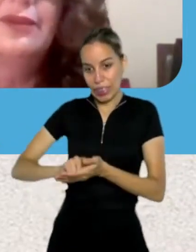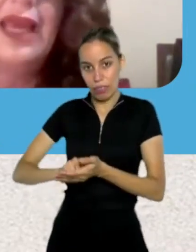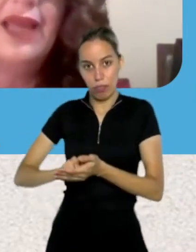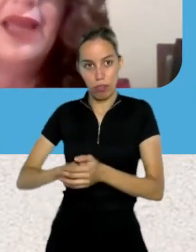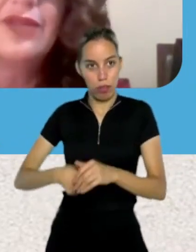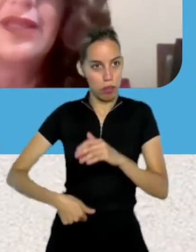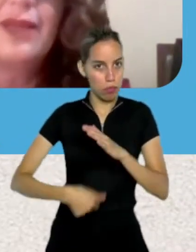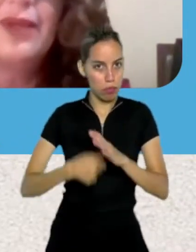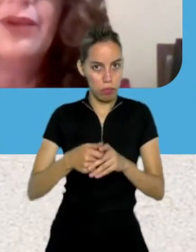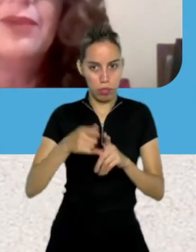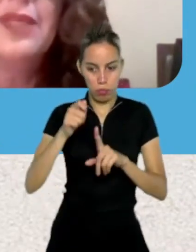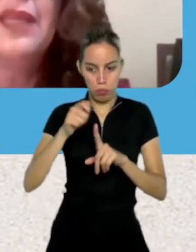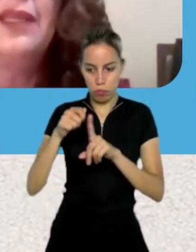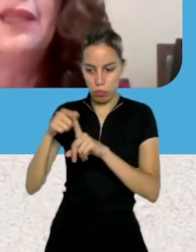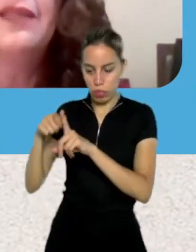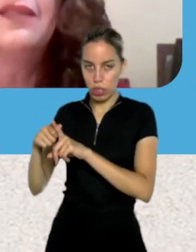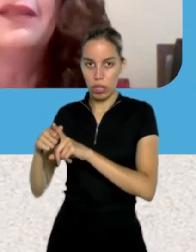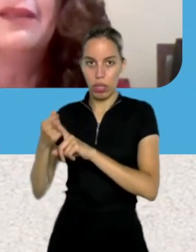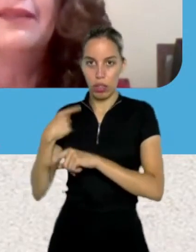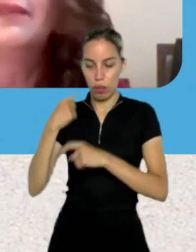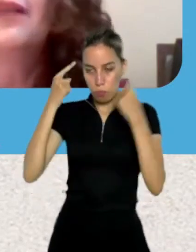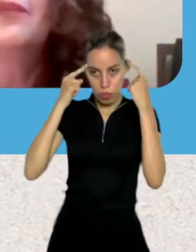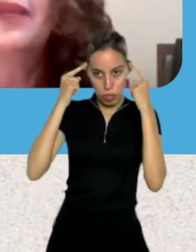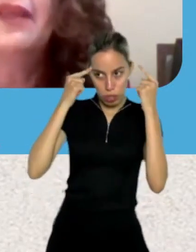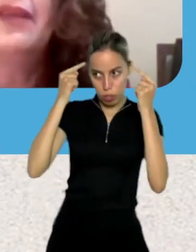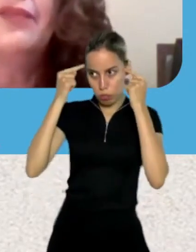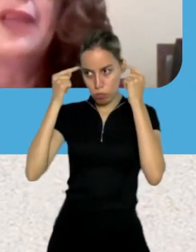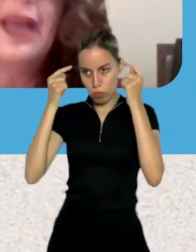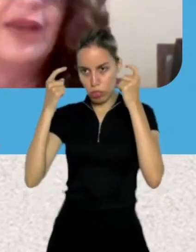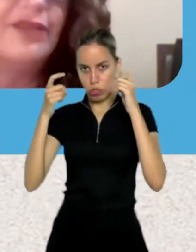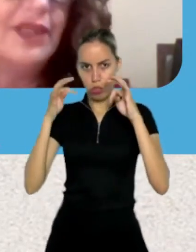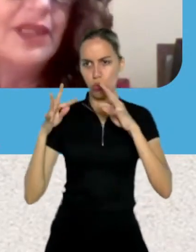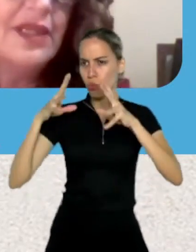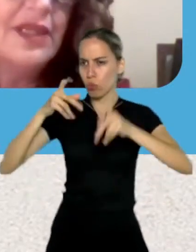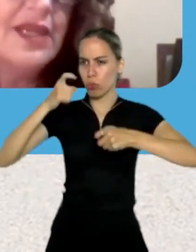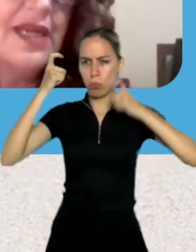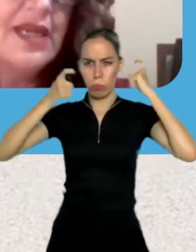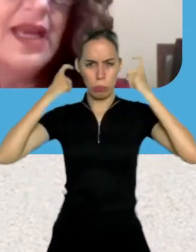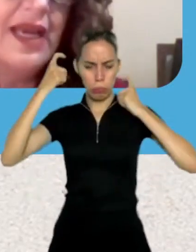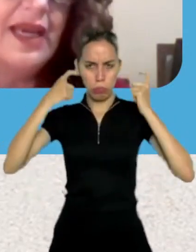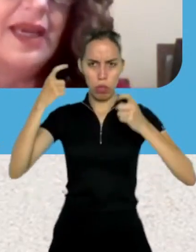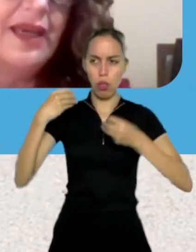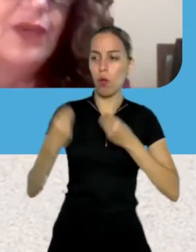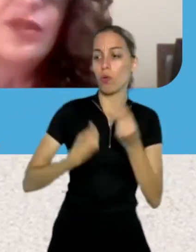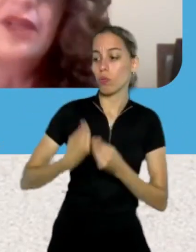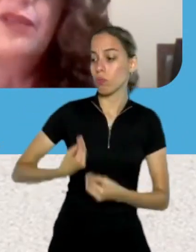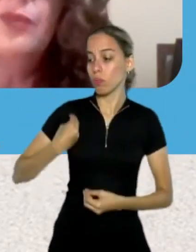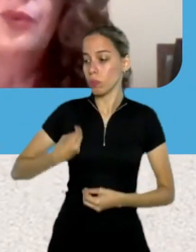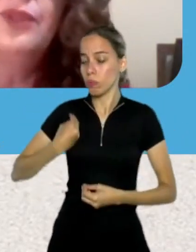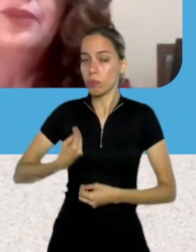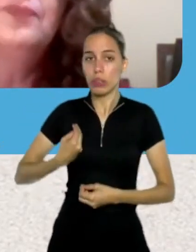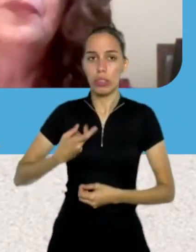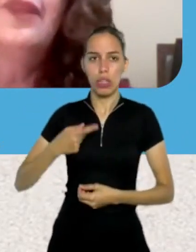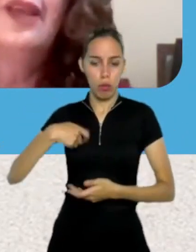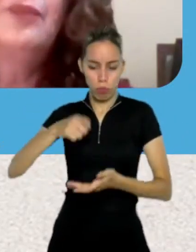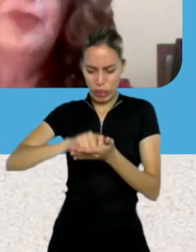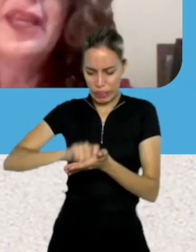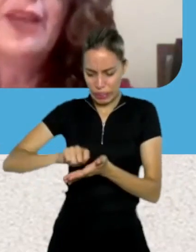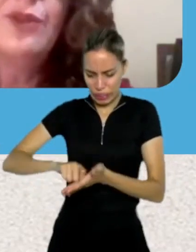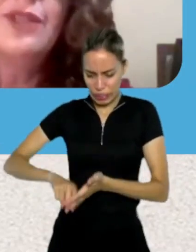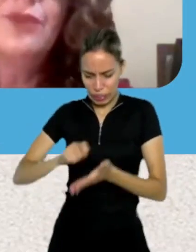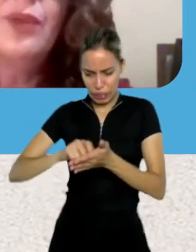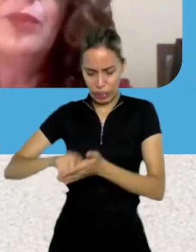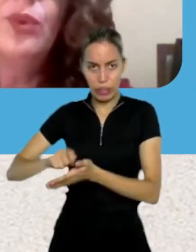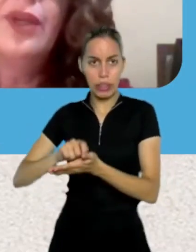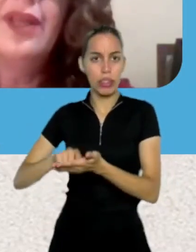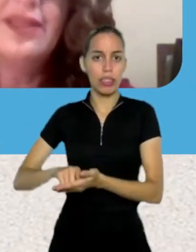muito tenso, sem saber como seria, se, né, como é que ia ficar a vida. Eu escrevi muito, publiquei